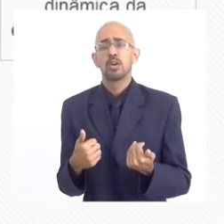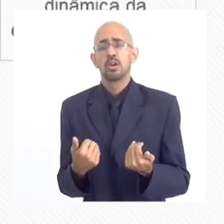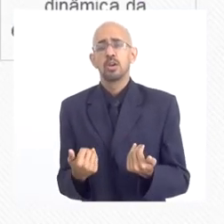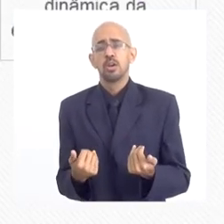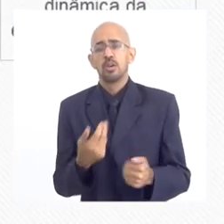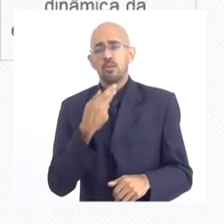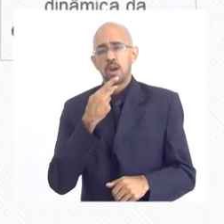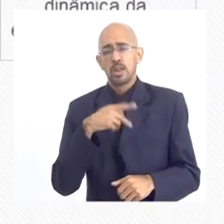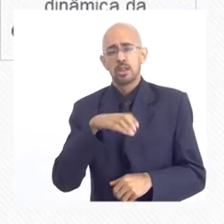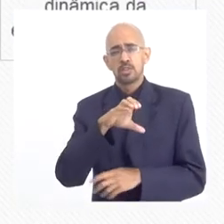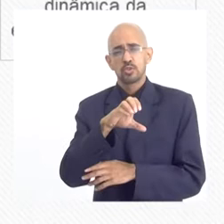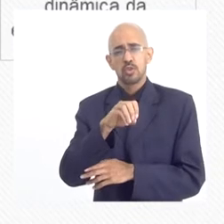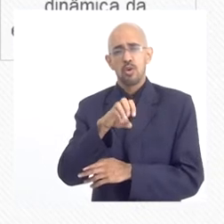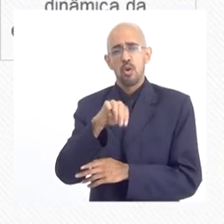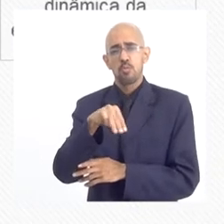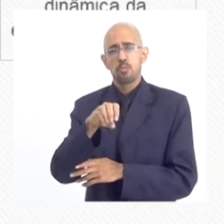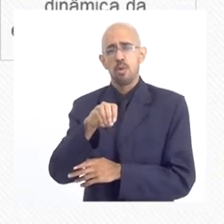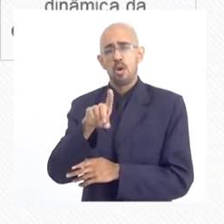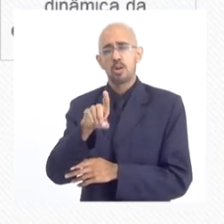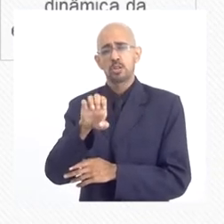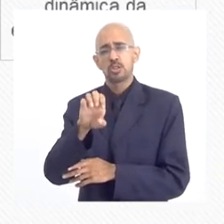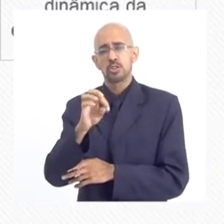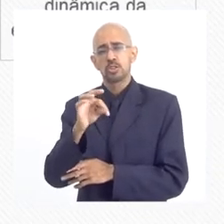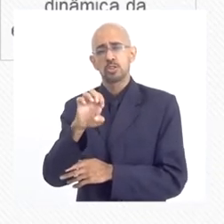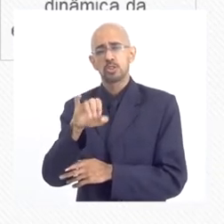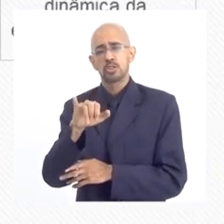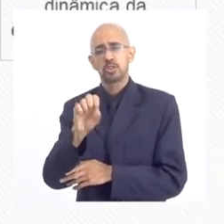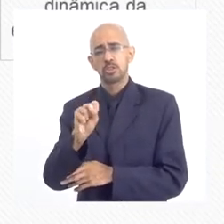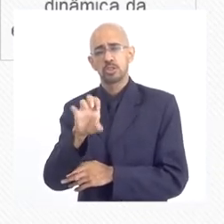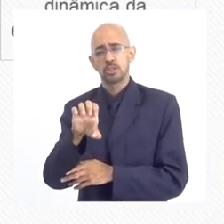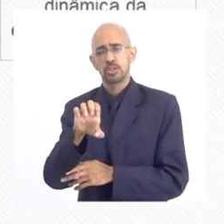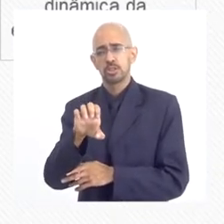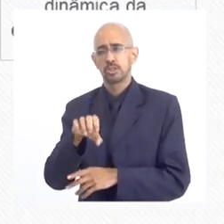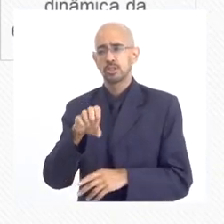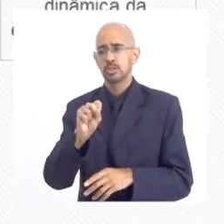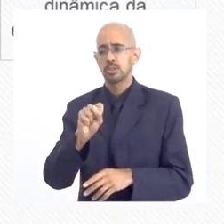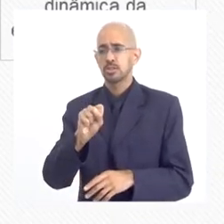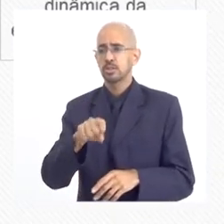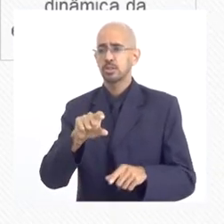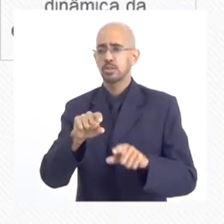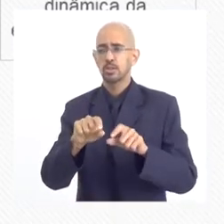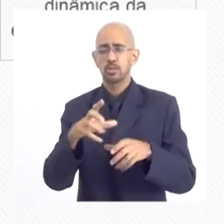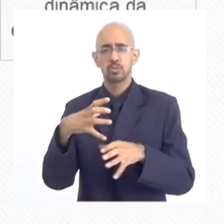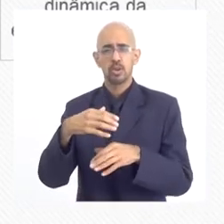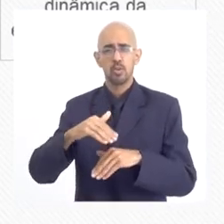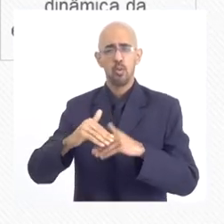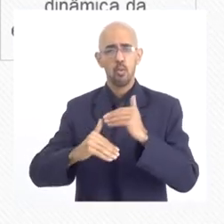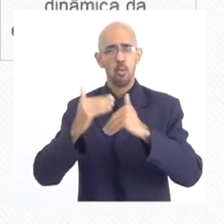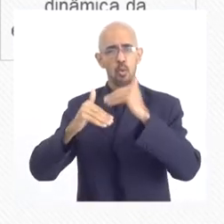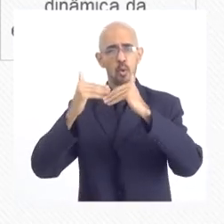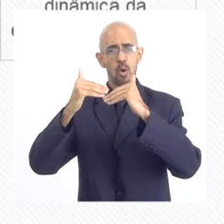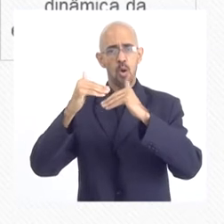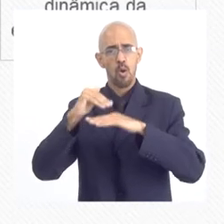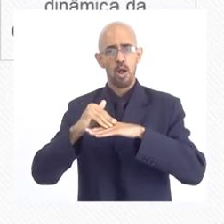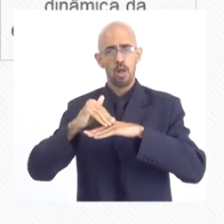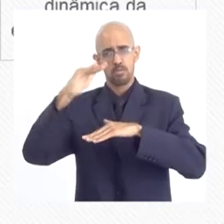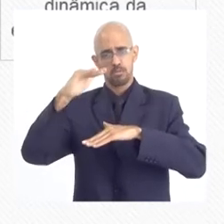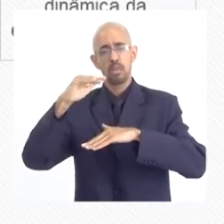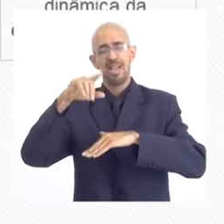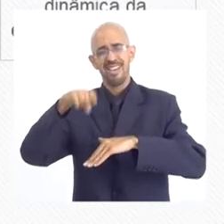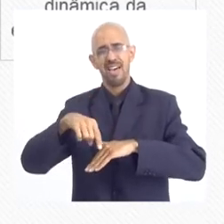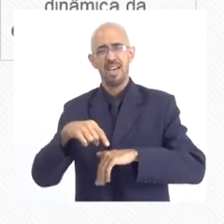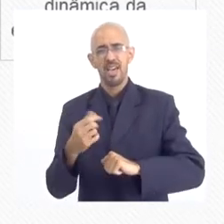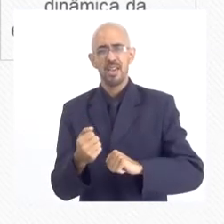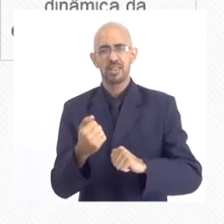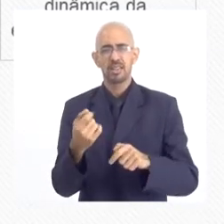commodities especificamente, né, o crescimento delas ao longo do tempo, vocês vejam que é um crescimento bastante